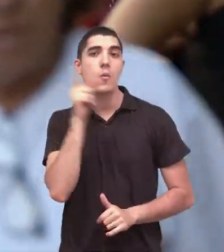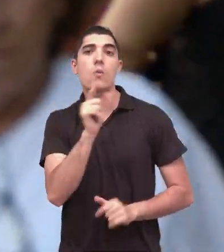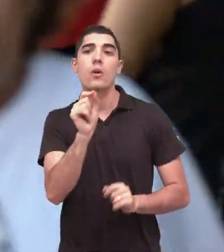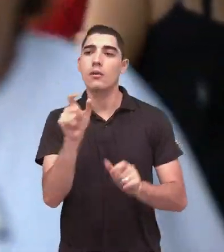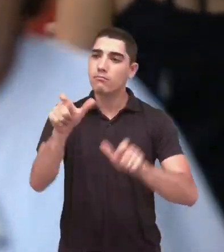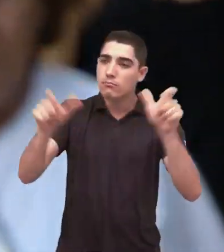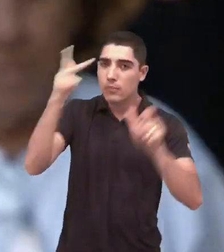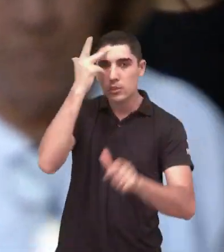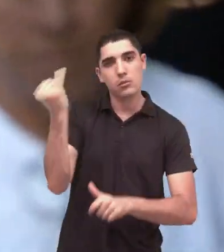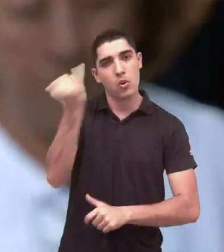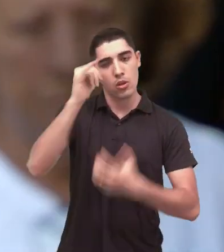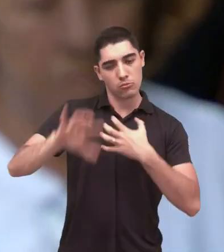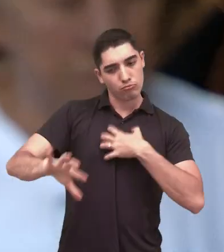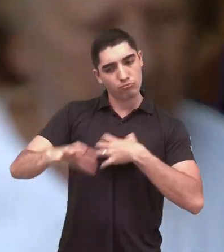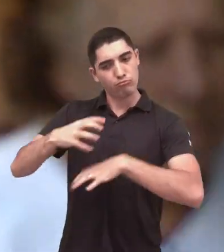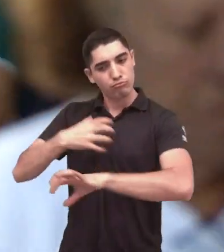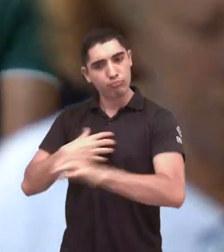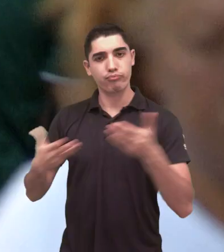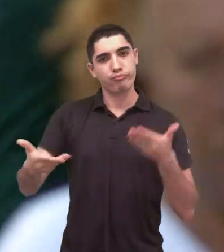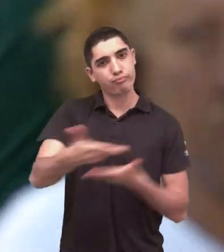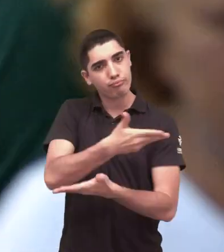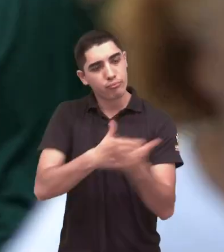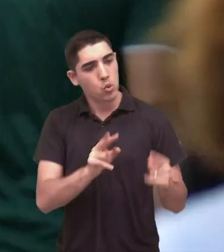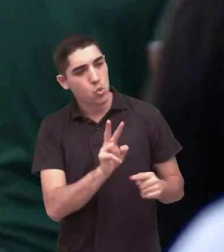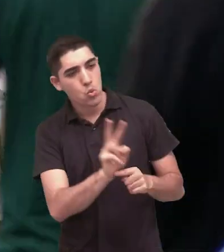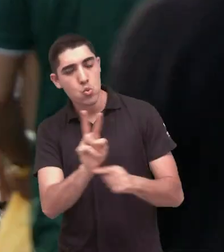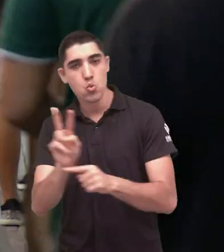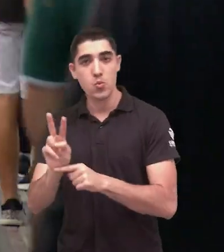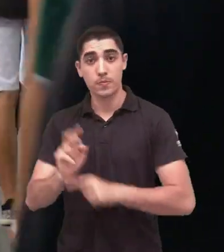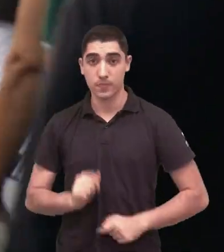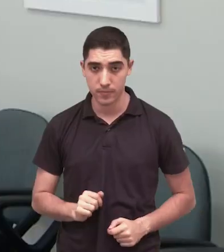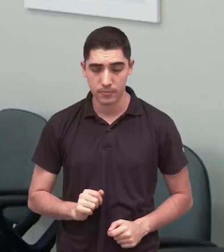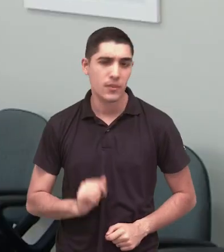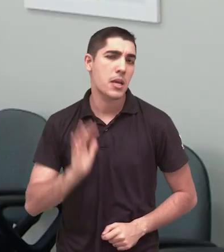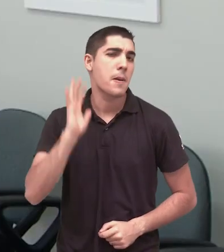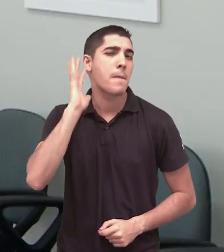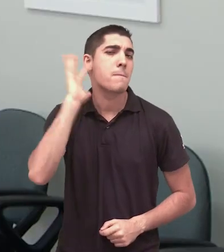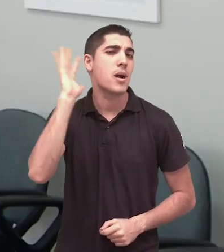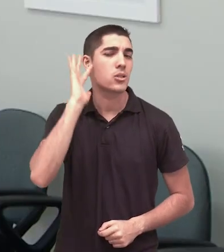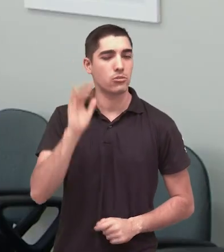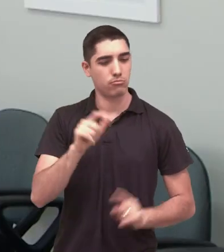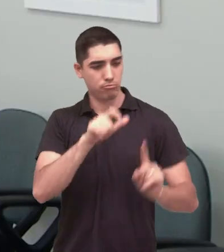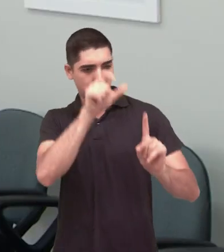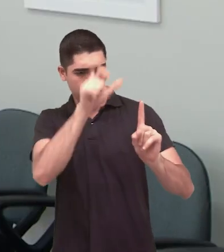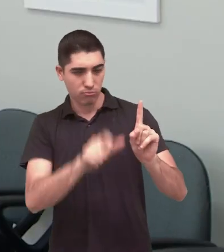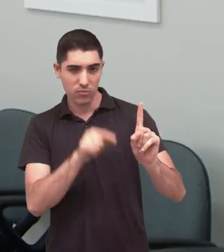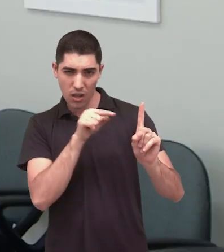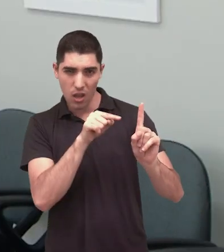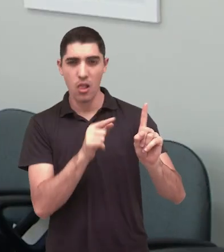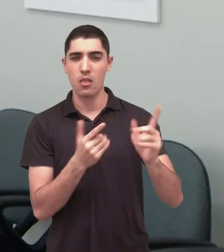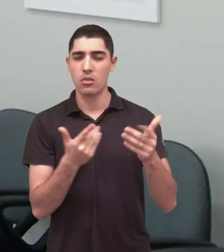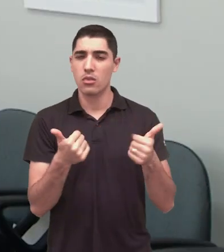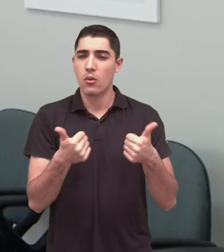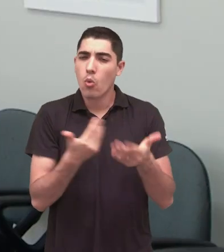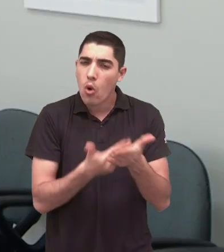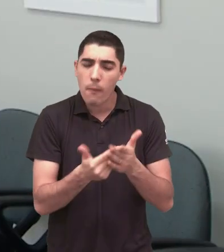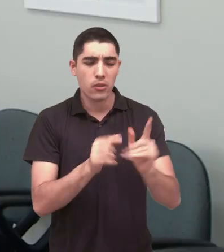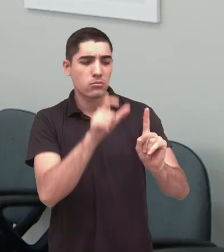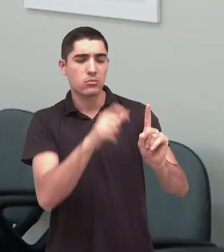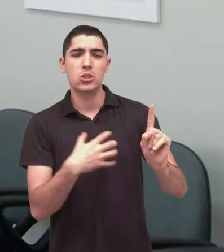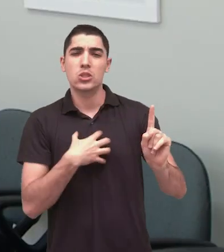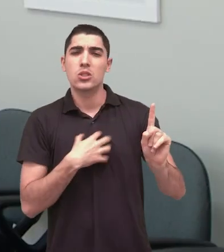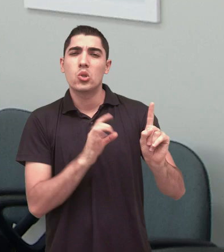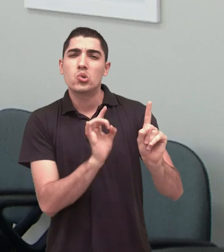todos desenvolvam empatia e um olhar atento ao próximo. Pensa numa pessoa que está passando por um momento que ela está se